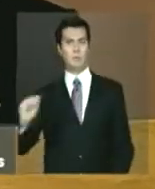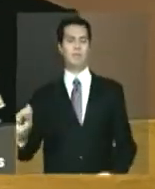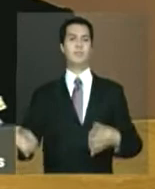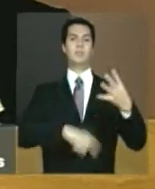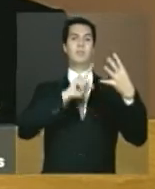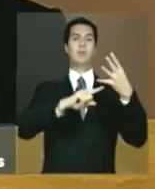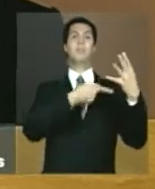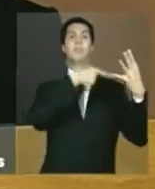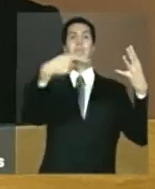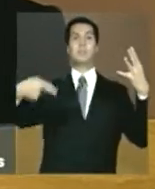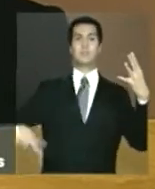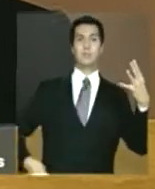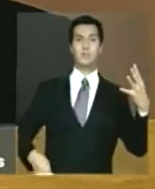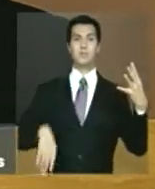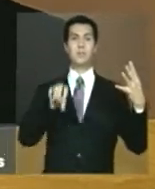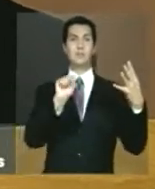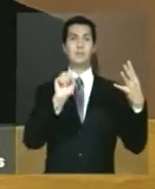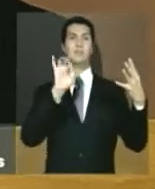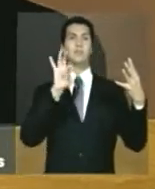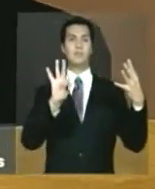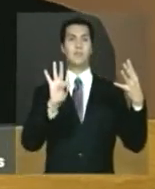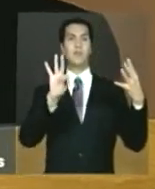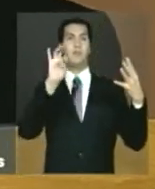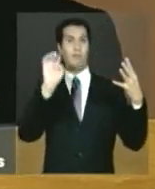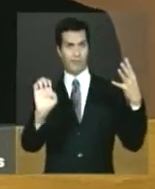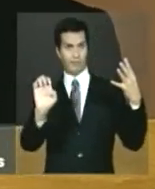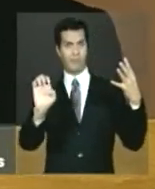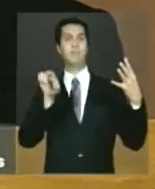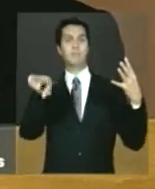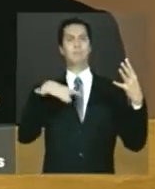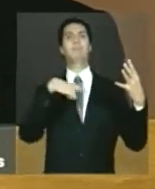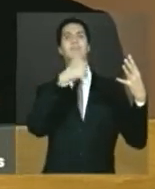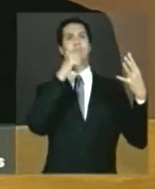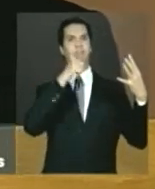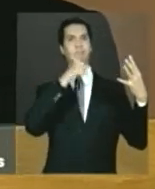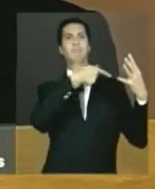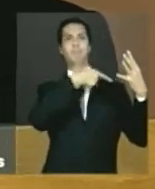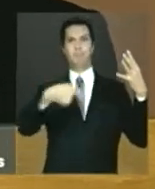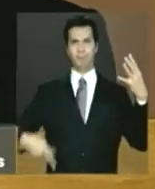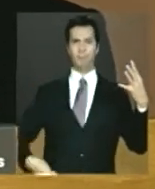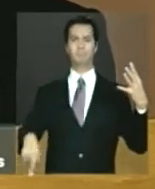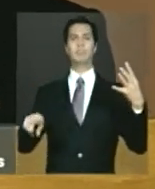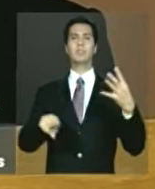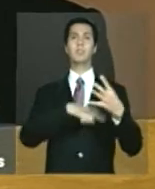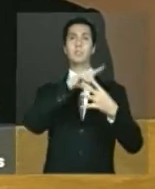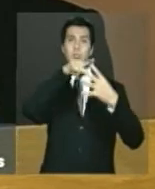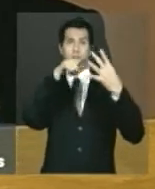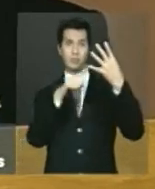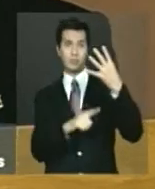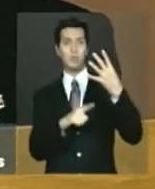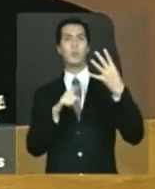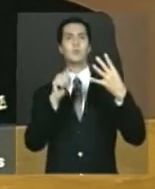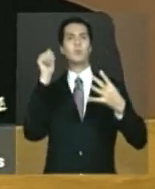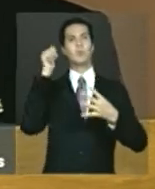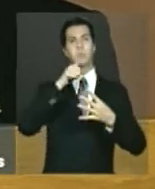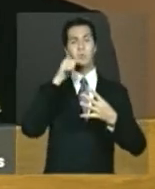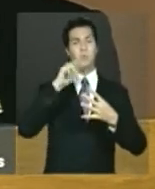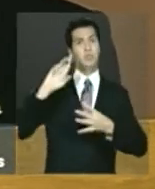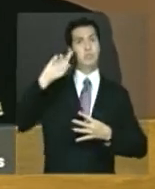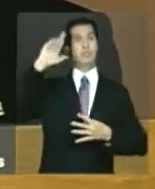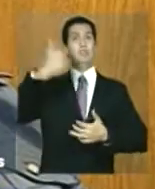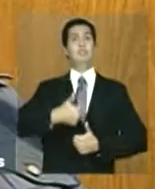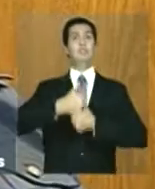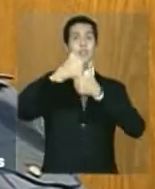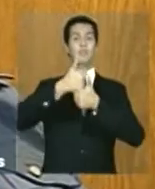do Supremo Tribunal eh eleitoral eh nós precisamos ainda